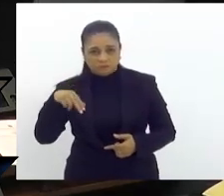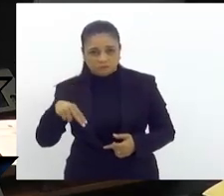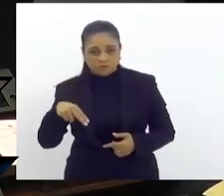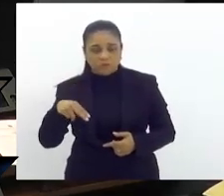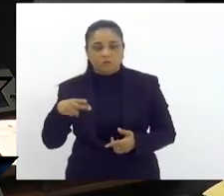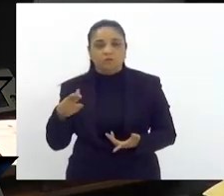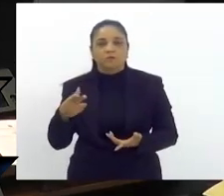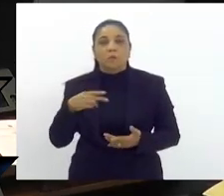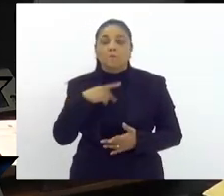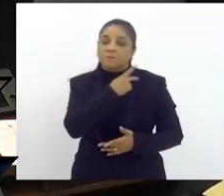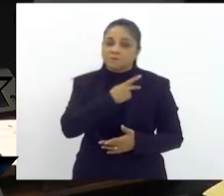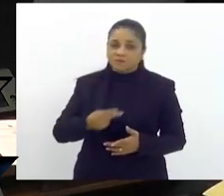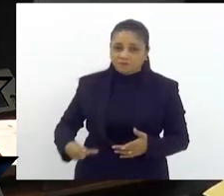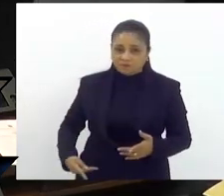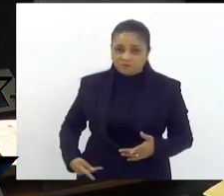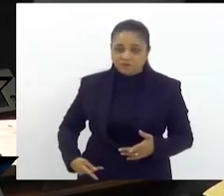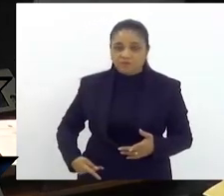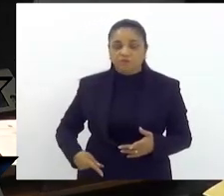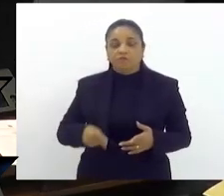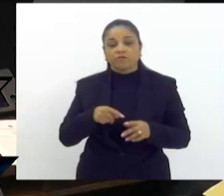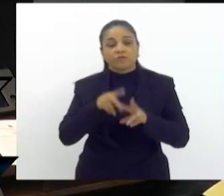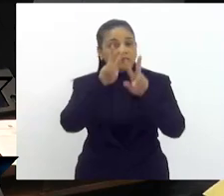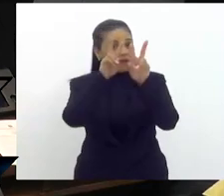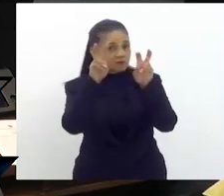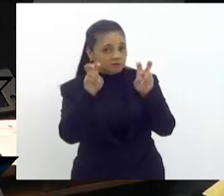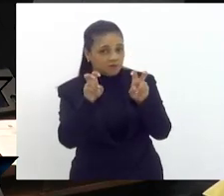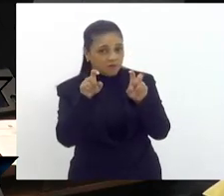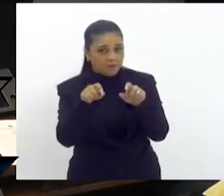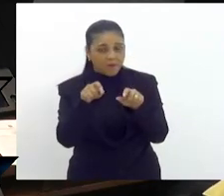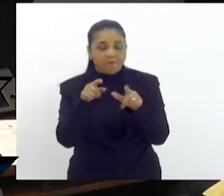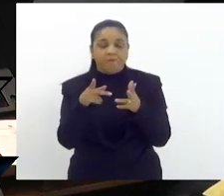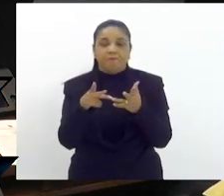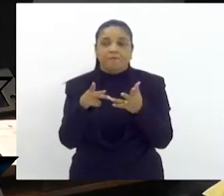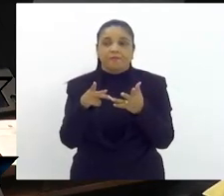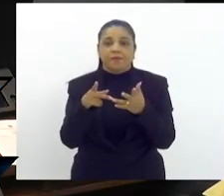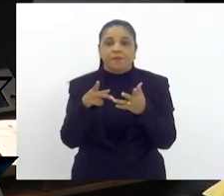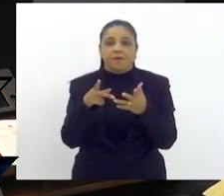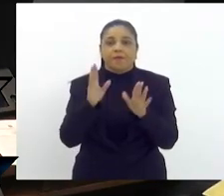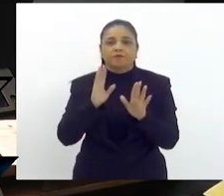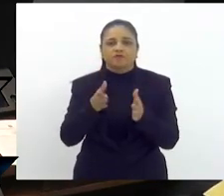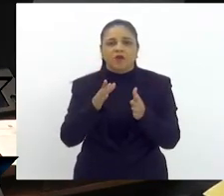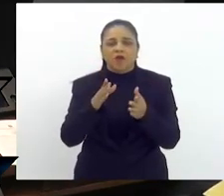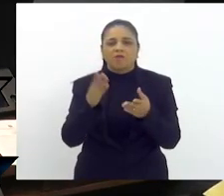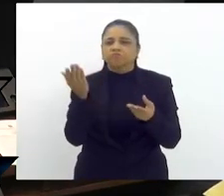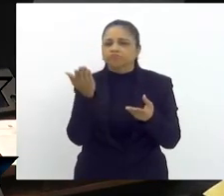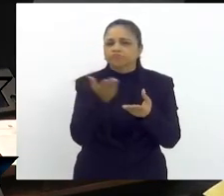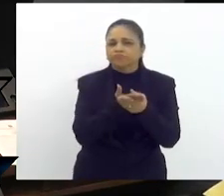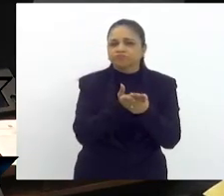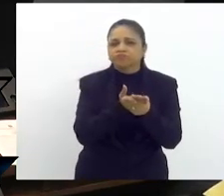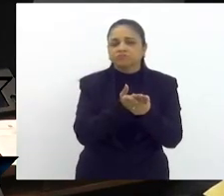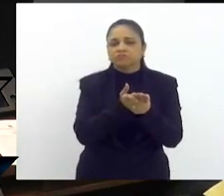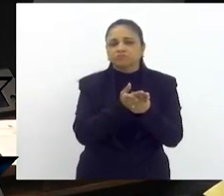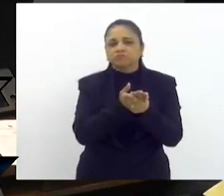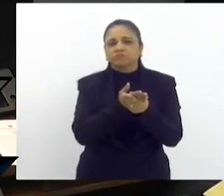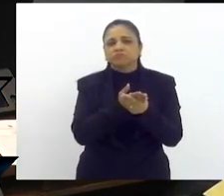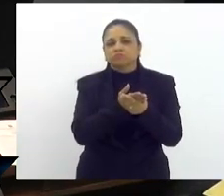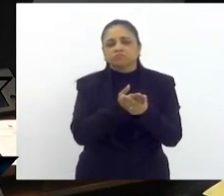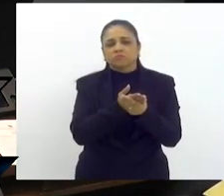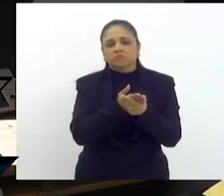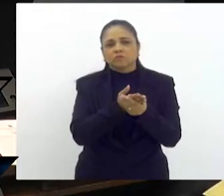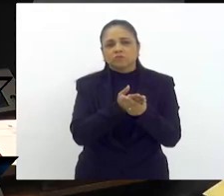senhor presidente é essa matéria a verdade nós protocolamos ela na ocasião